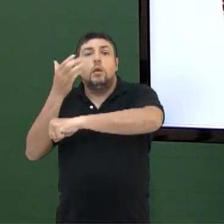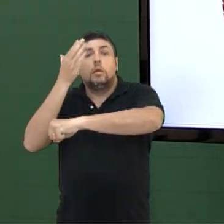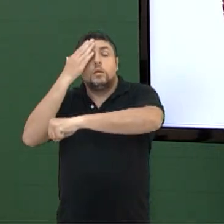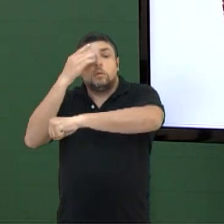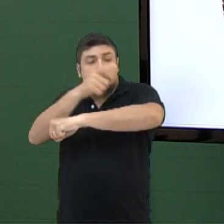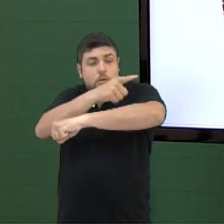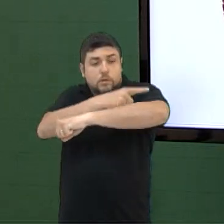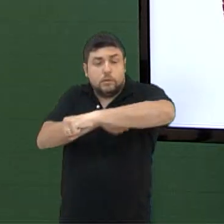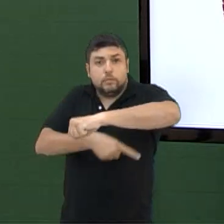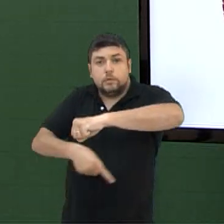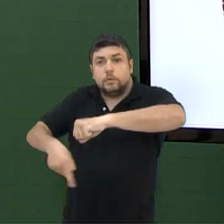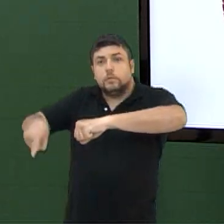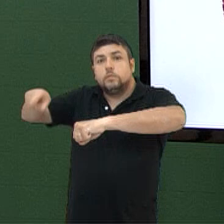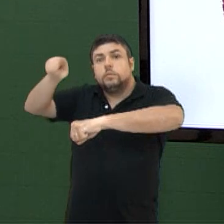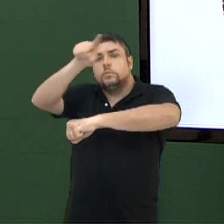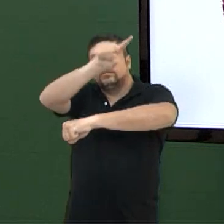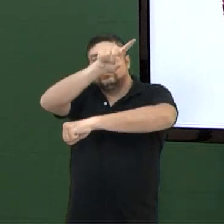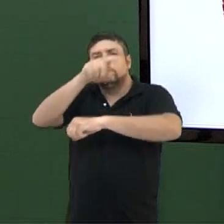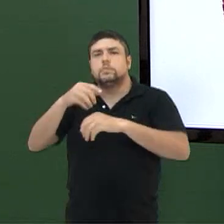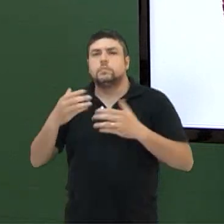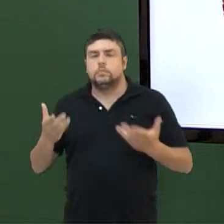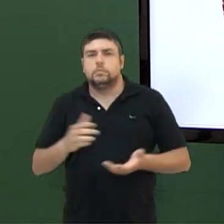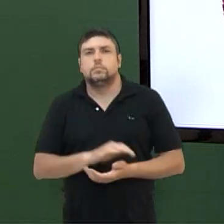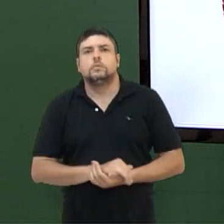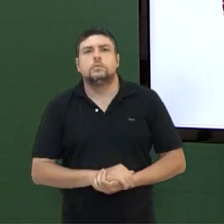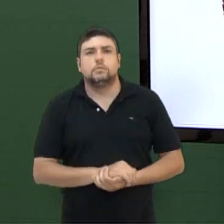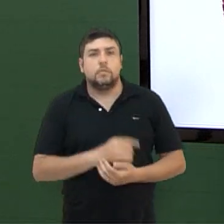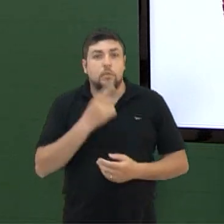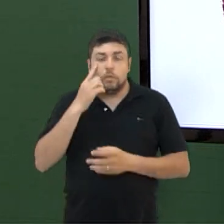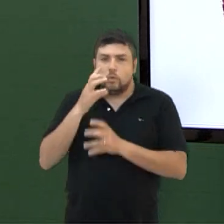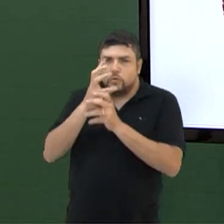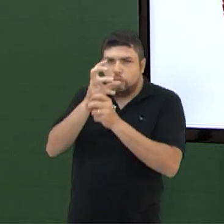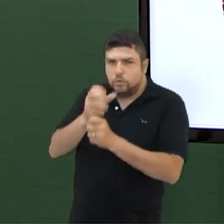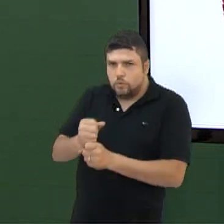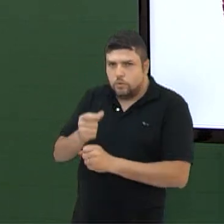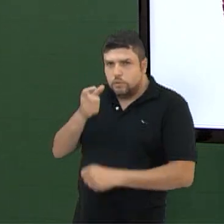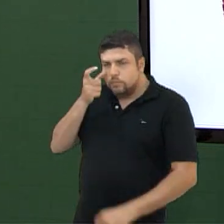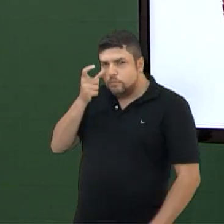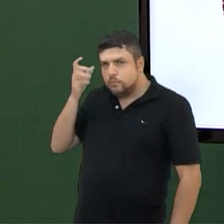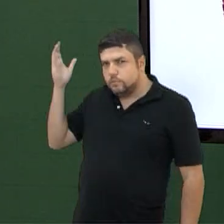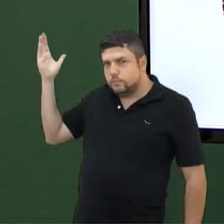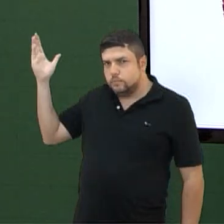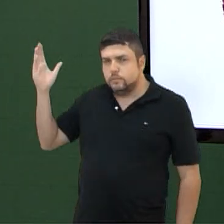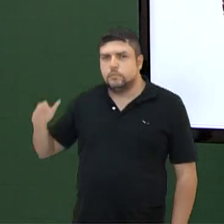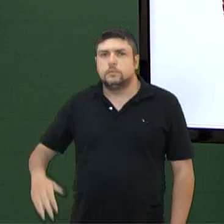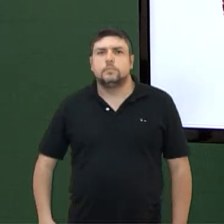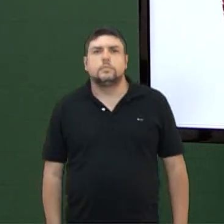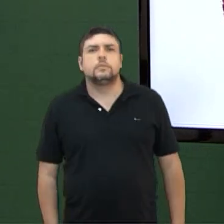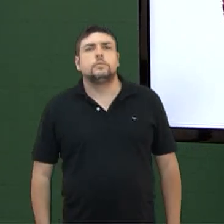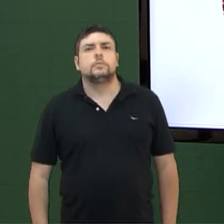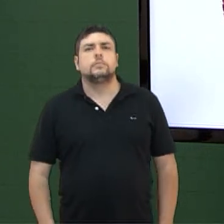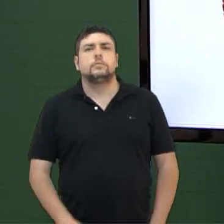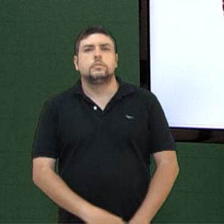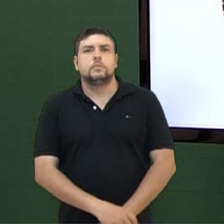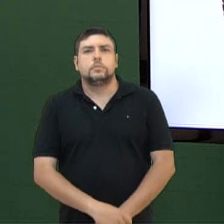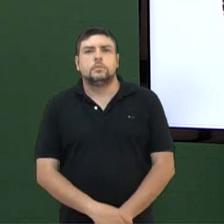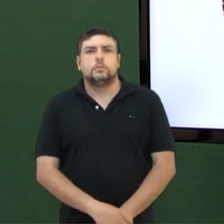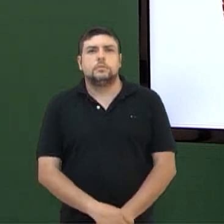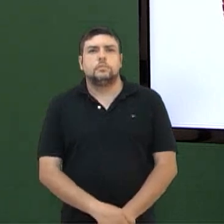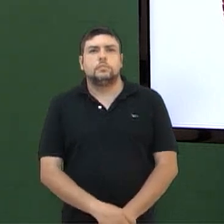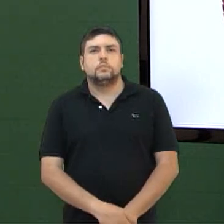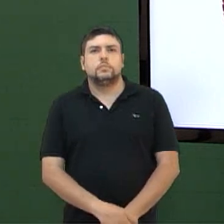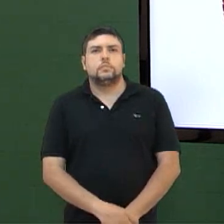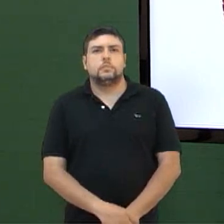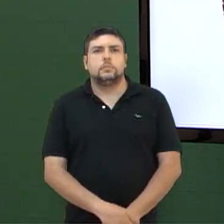comprimento dela. O que eu sei? Eu sei que π é o comprimento de uma circunferência dividido